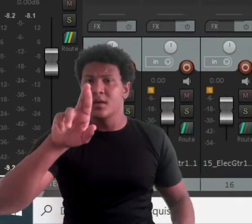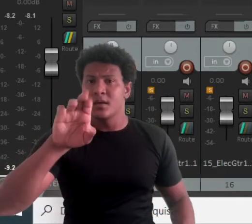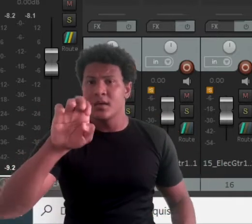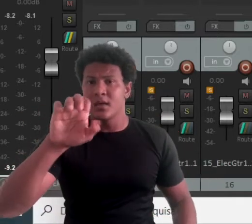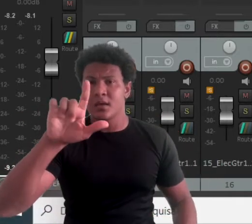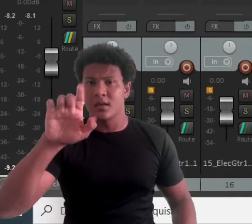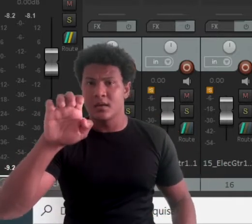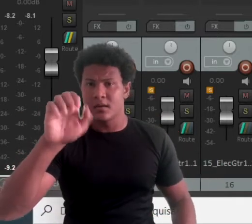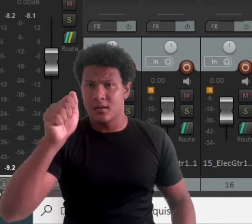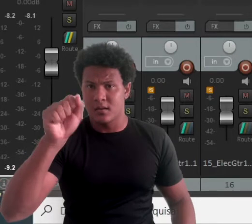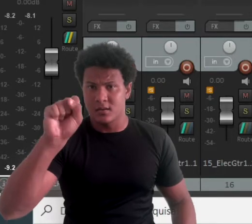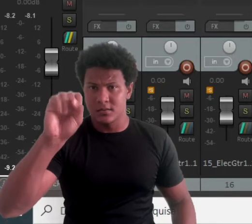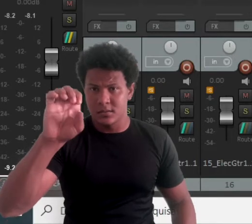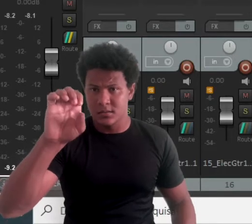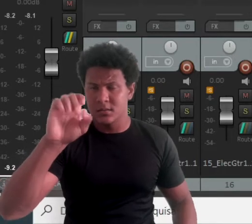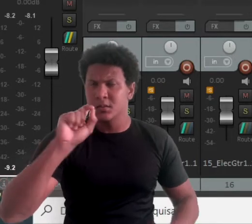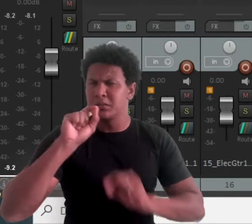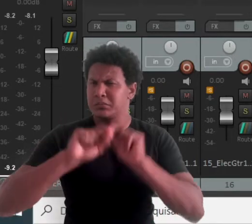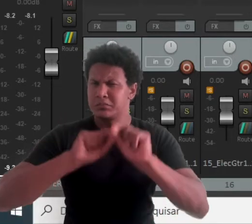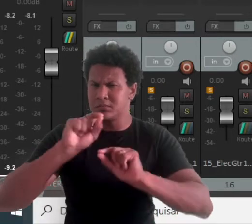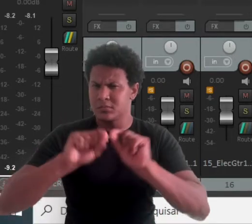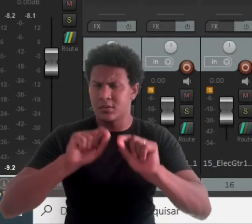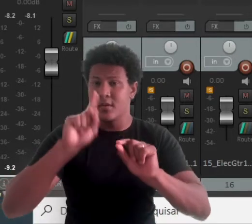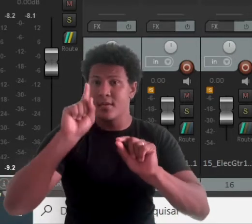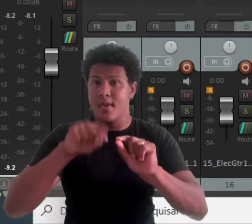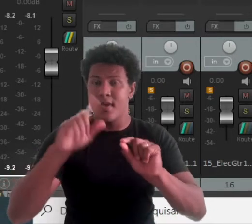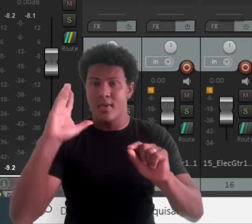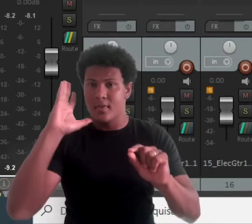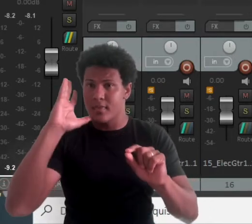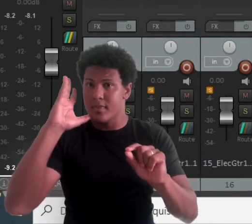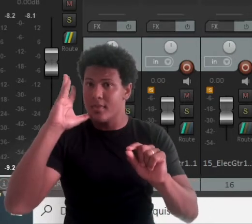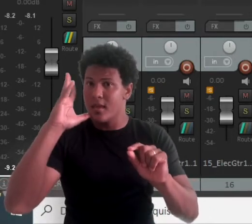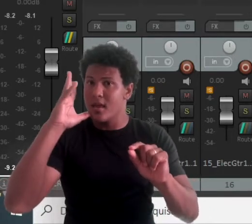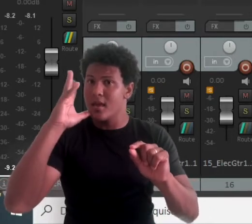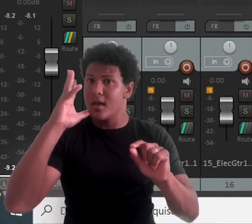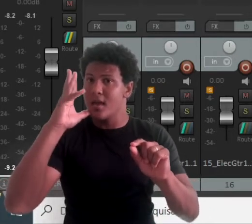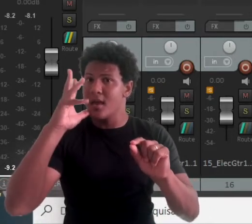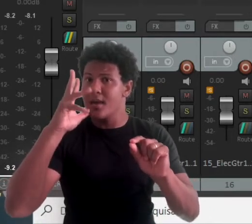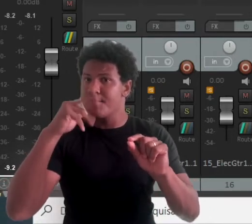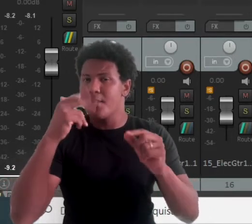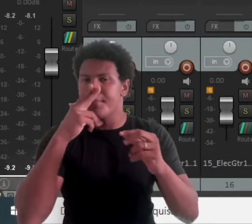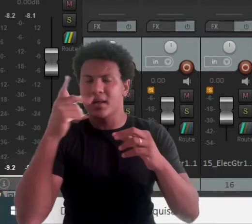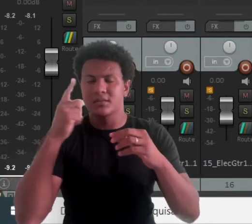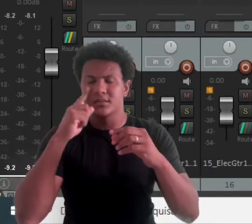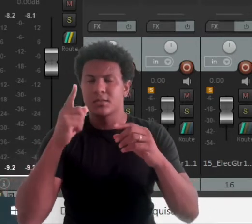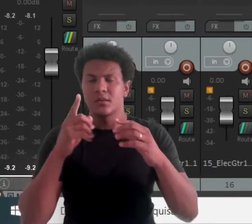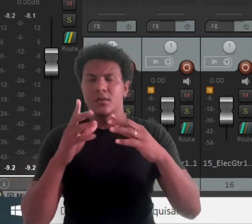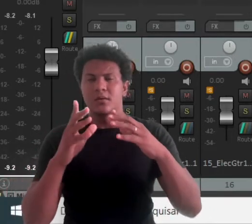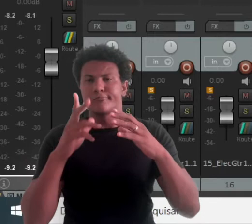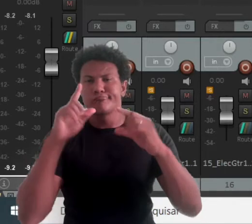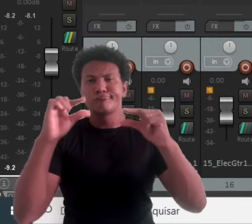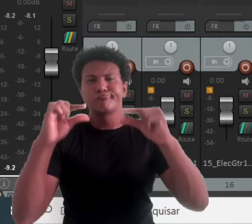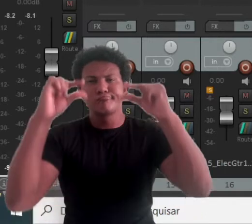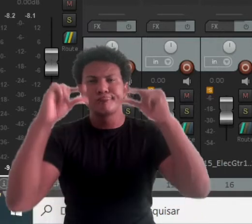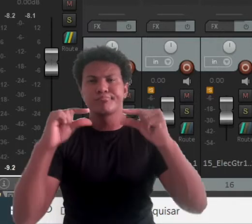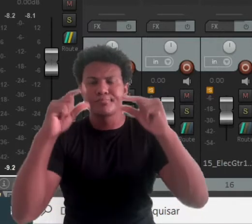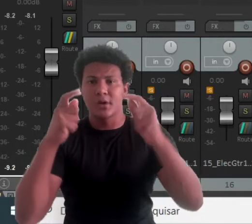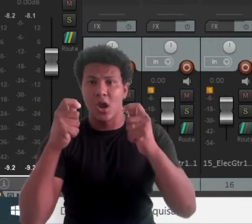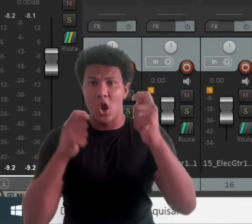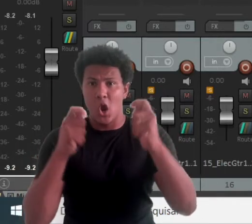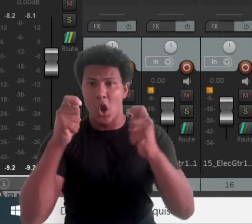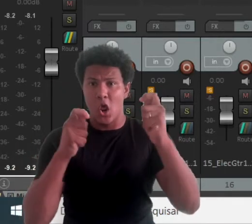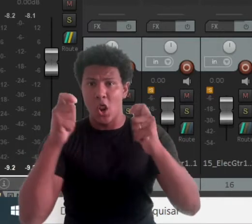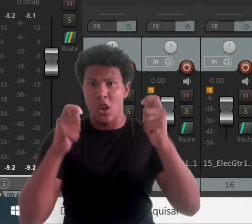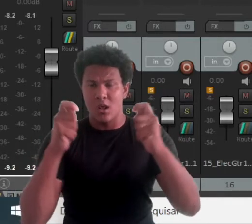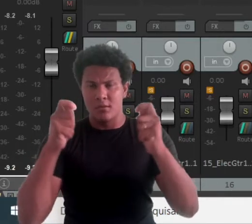O release quer dizer o tempo que ele vai demorar depois que ele limitou esse pico. Então, se eu deixar um release